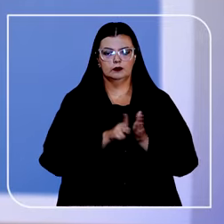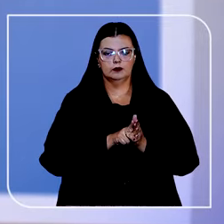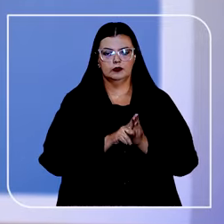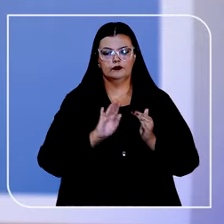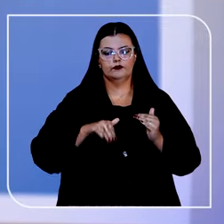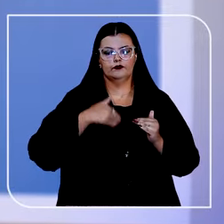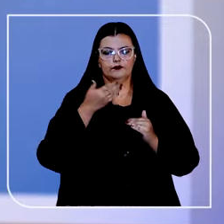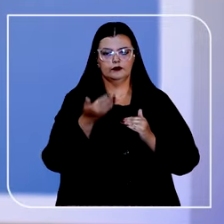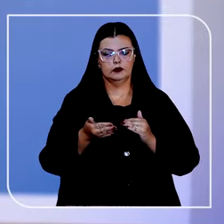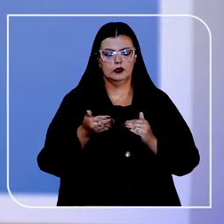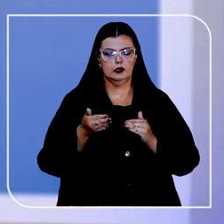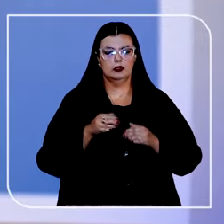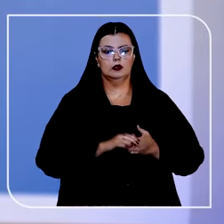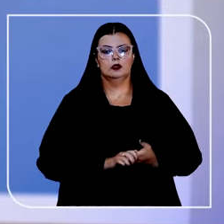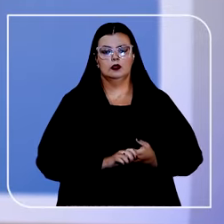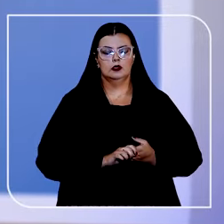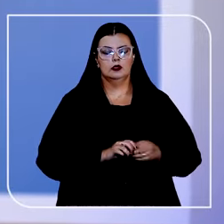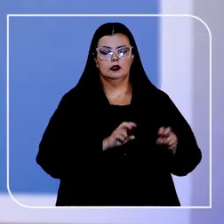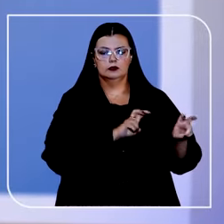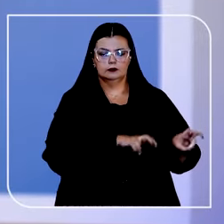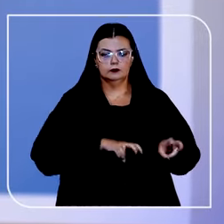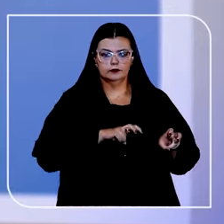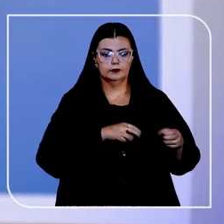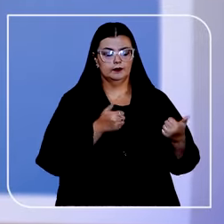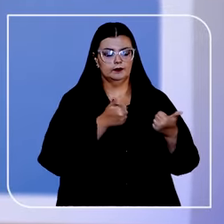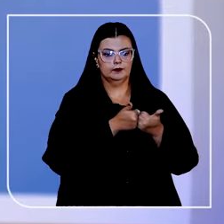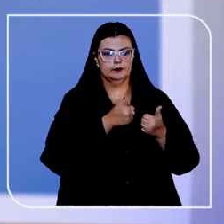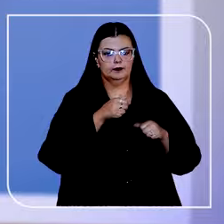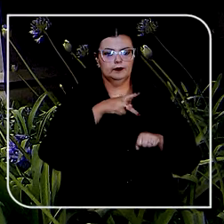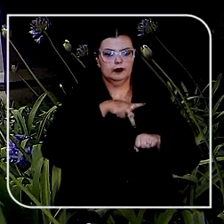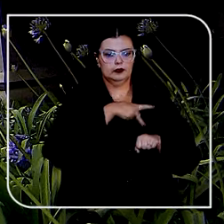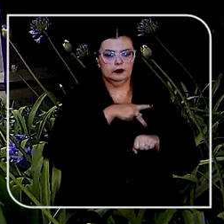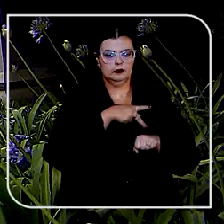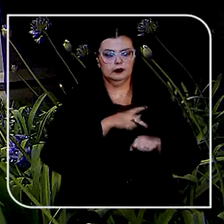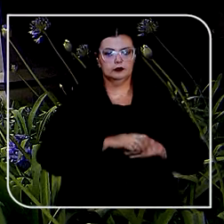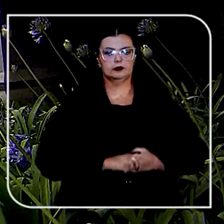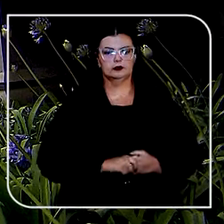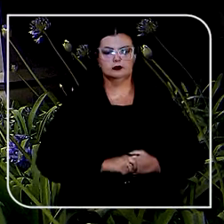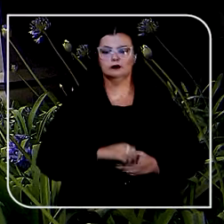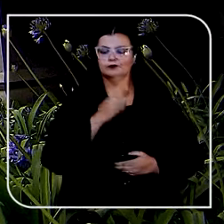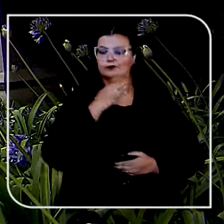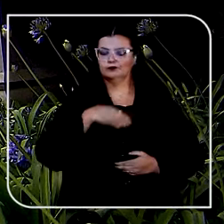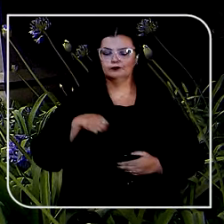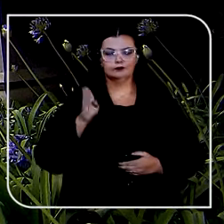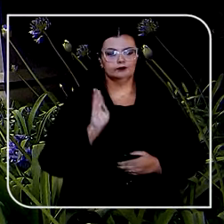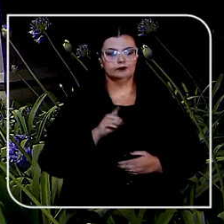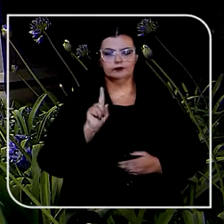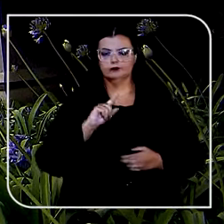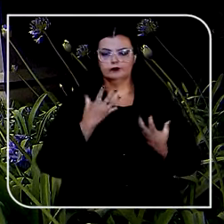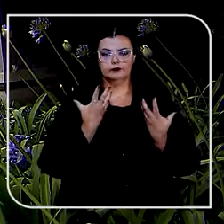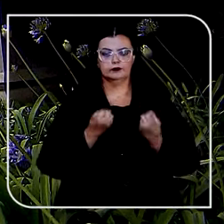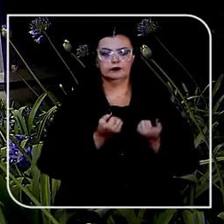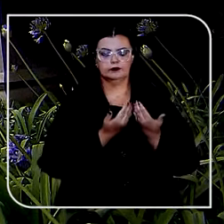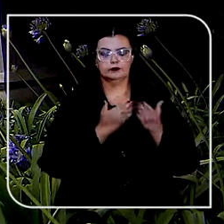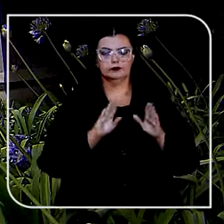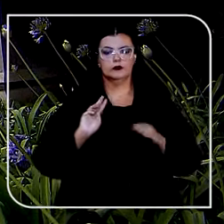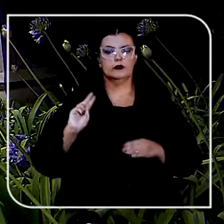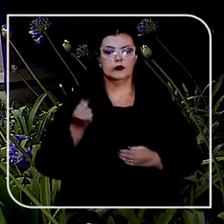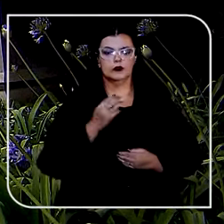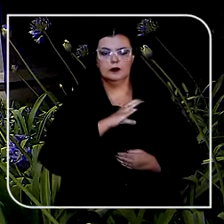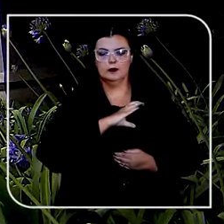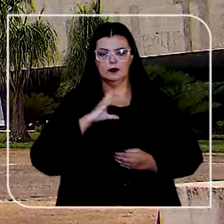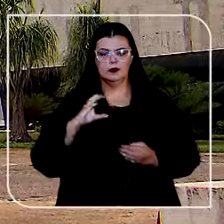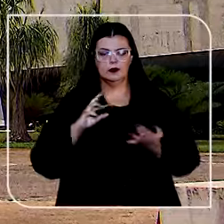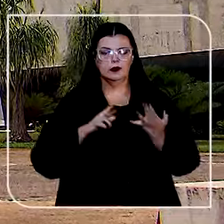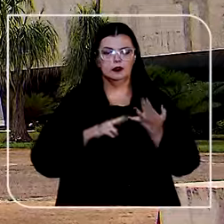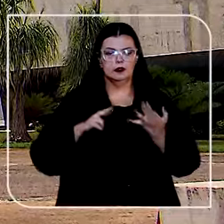exportações agrícolas brasileiras para o país vizinho colegiado negou por unanimidade o recurso em abes